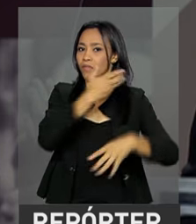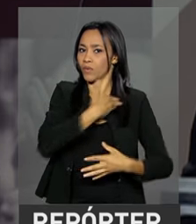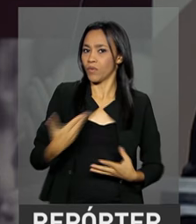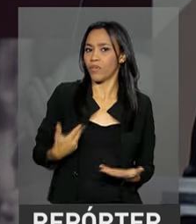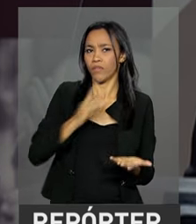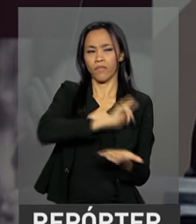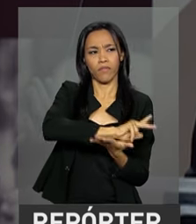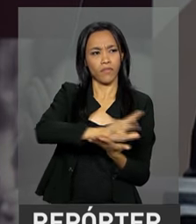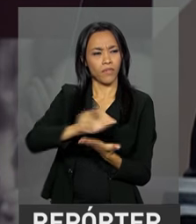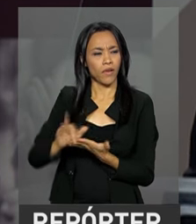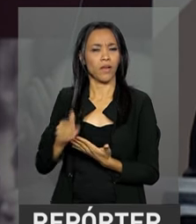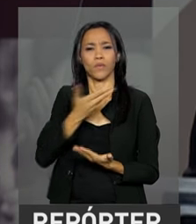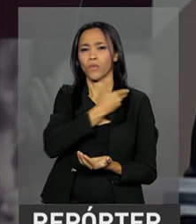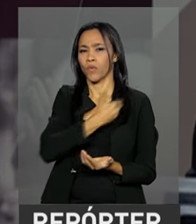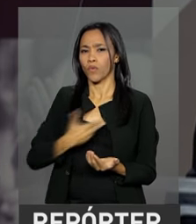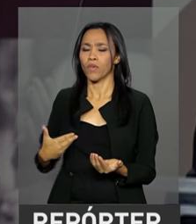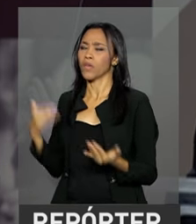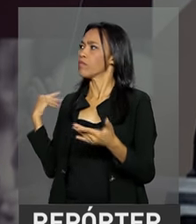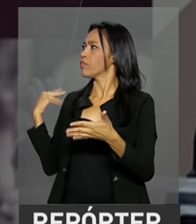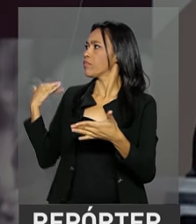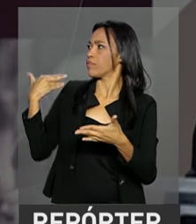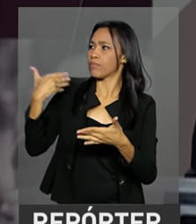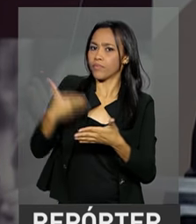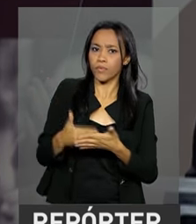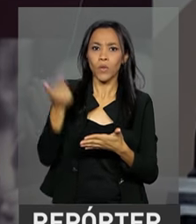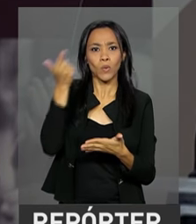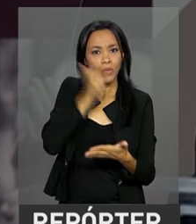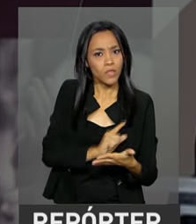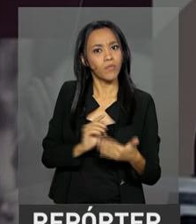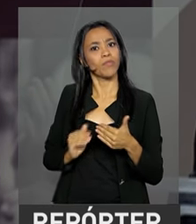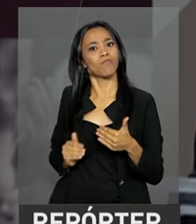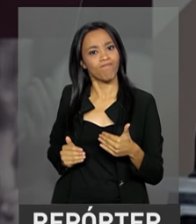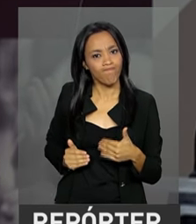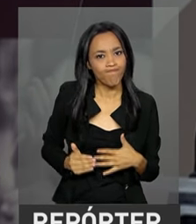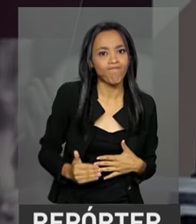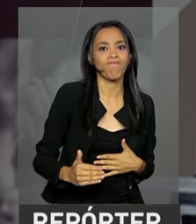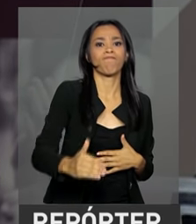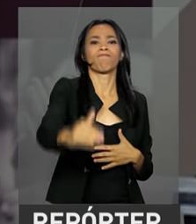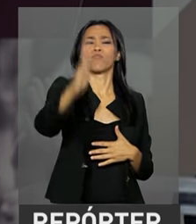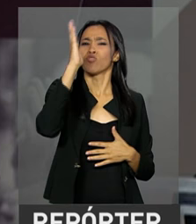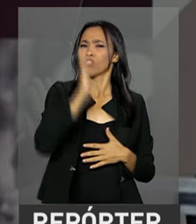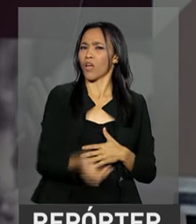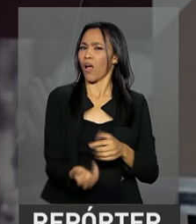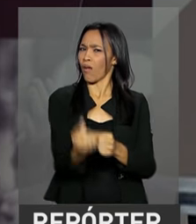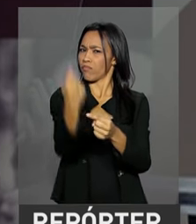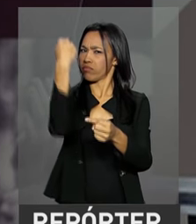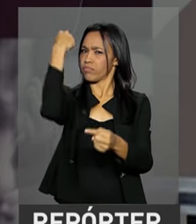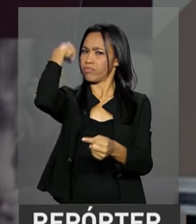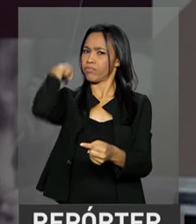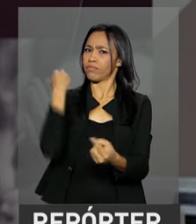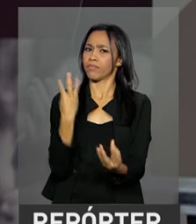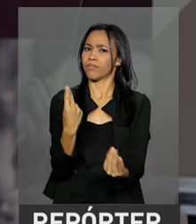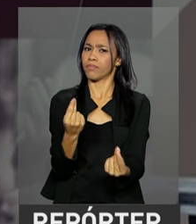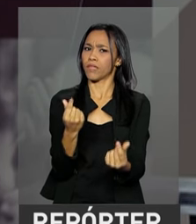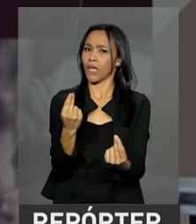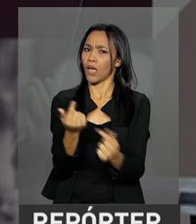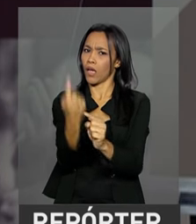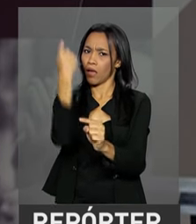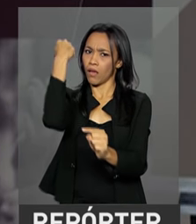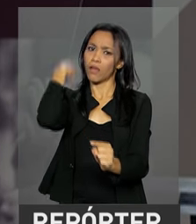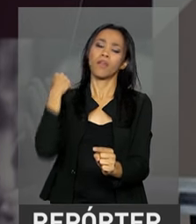diversas administrações soubemos avançar é trajetória já longa que tem motor barcos